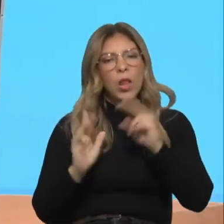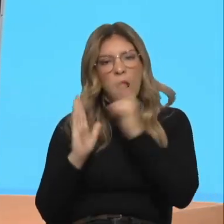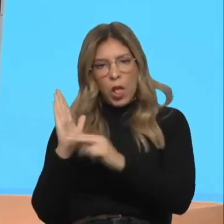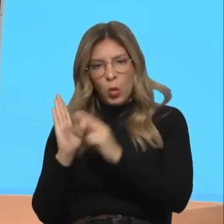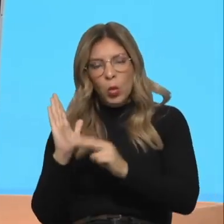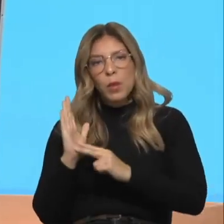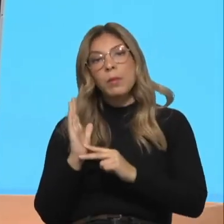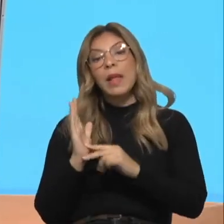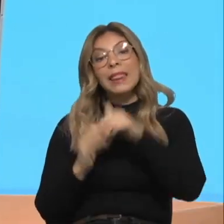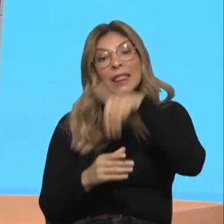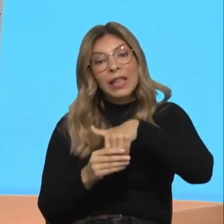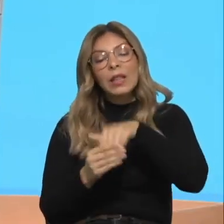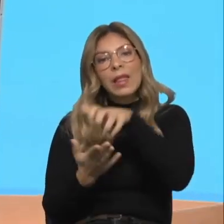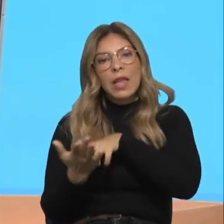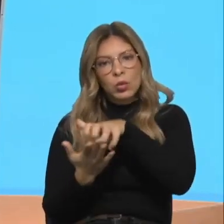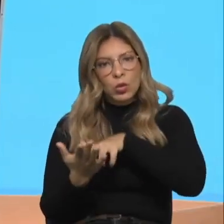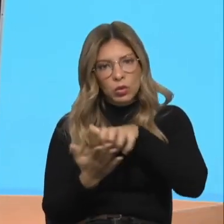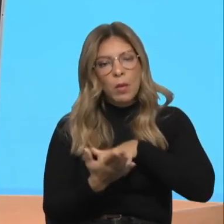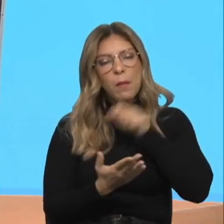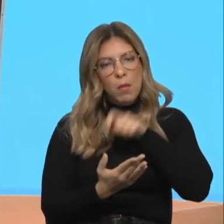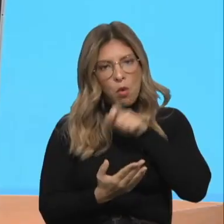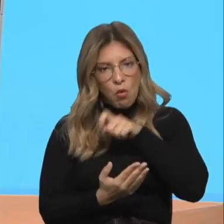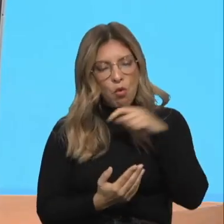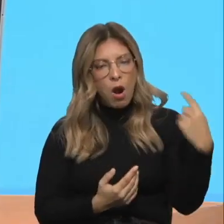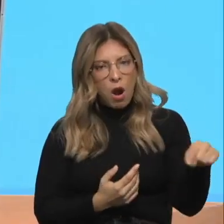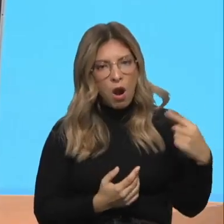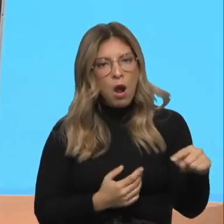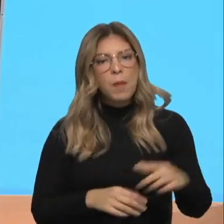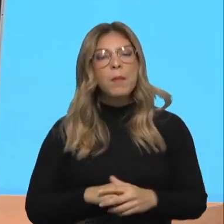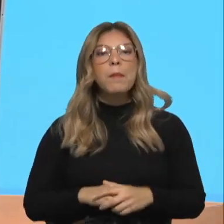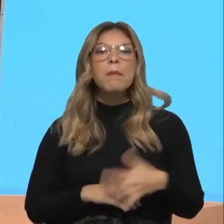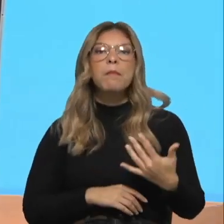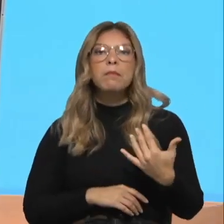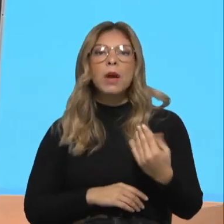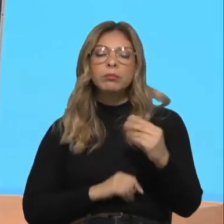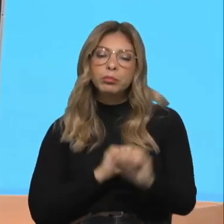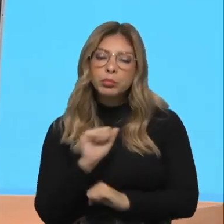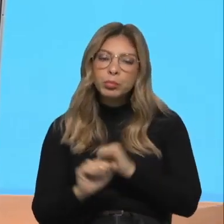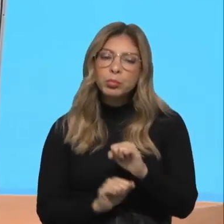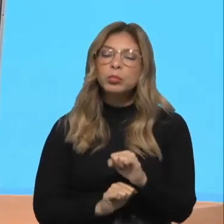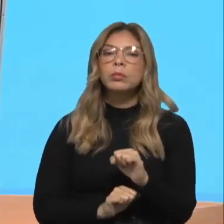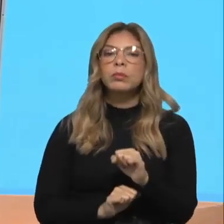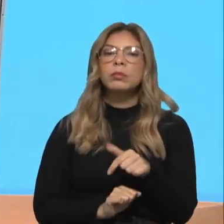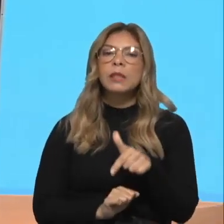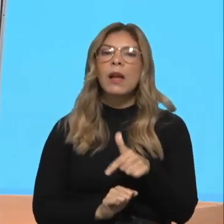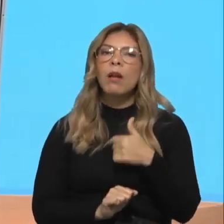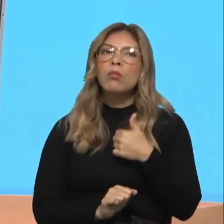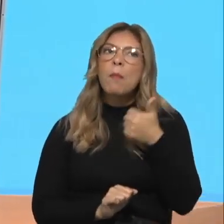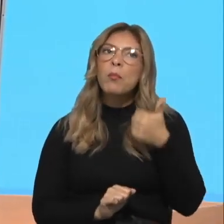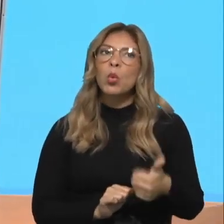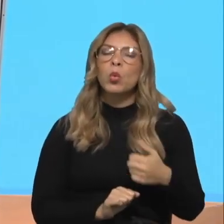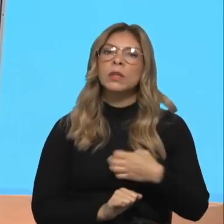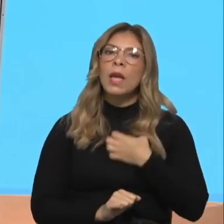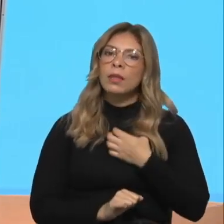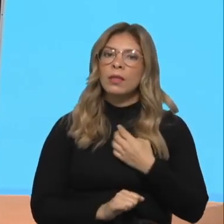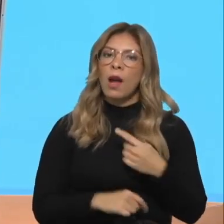textos internos que podem ser lidos por si, mas para vir essa imagem do bom lugar, talvez o bom lugar seja um